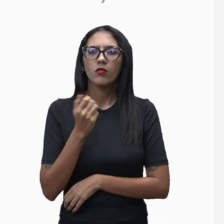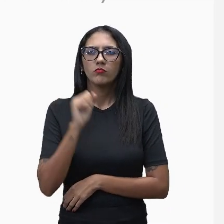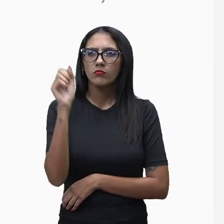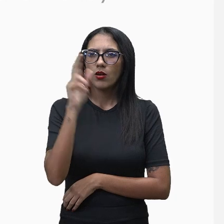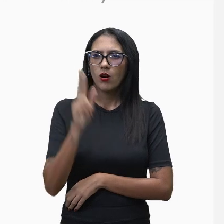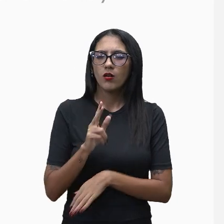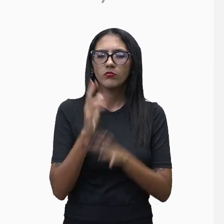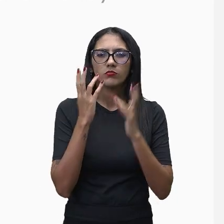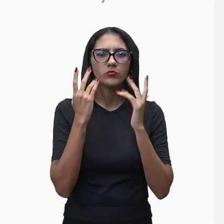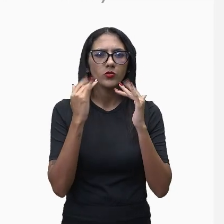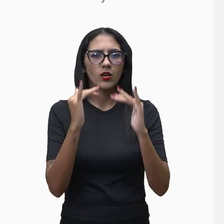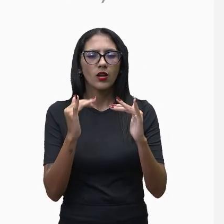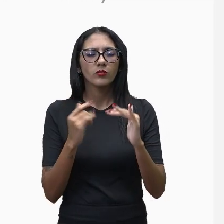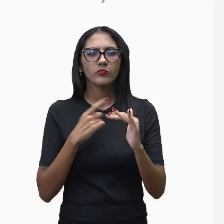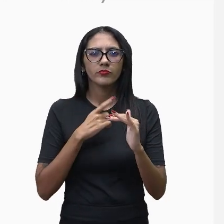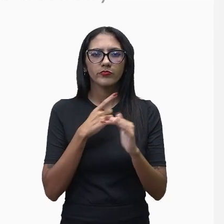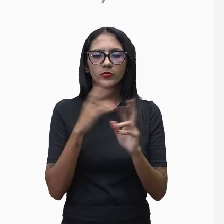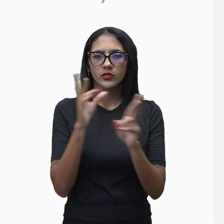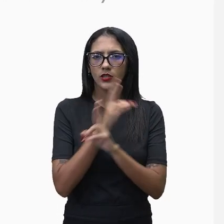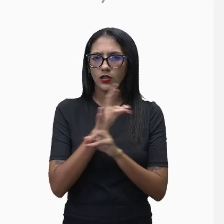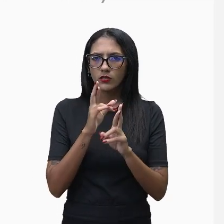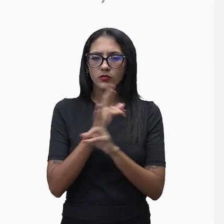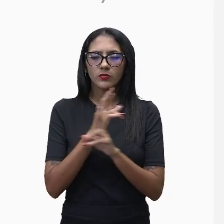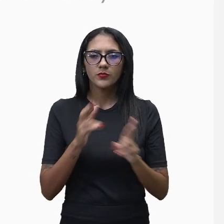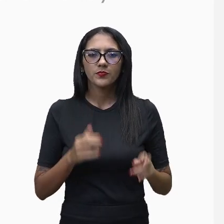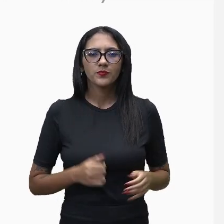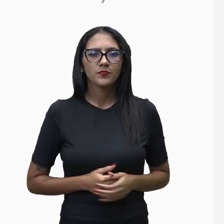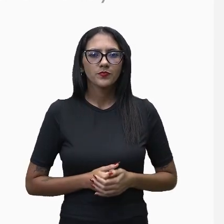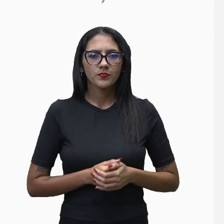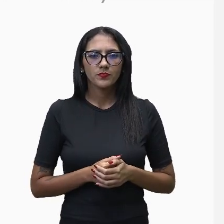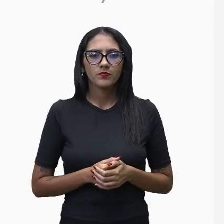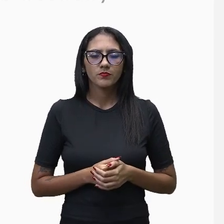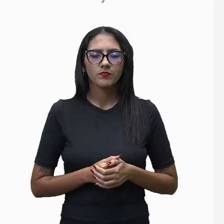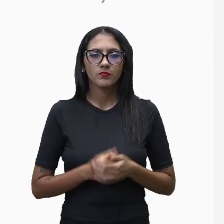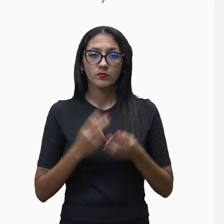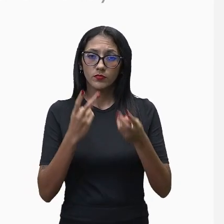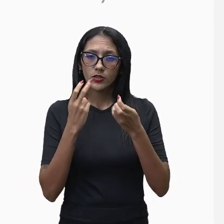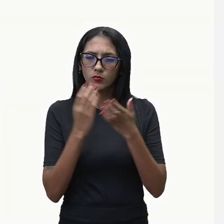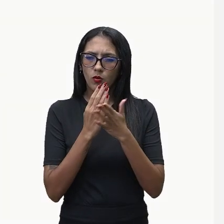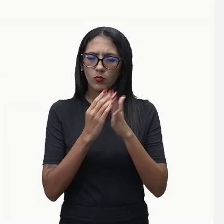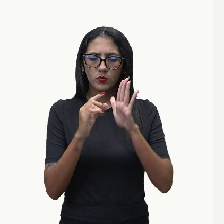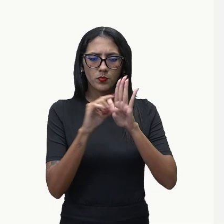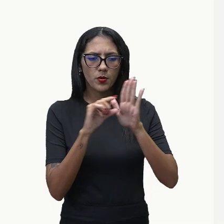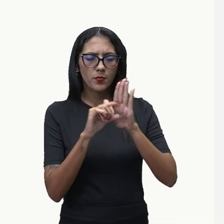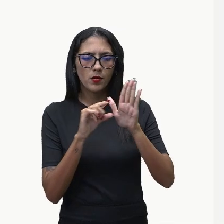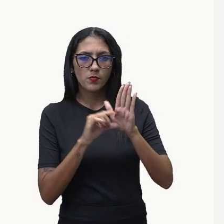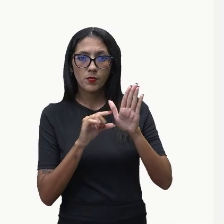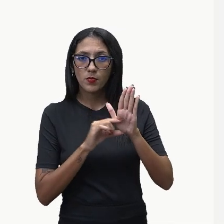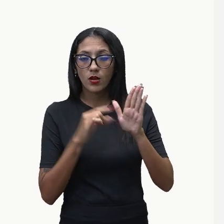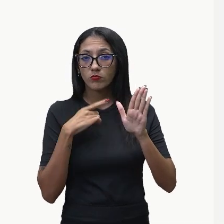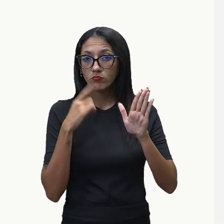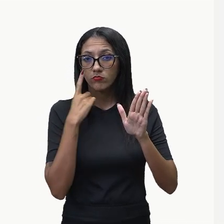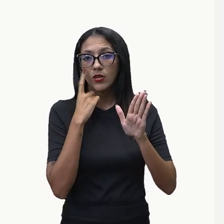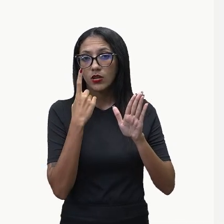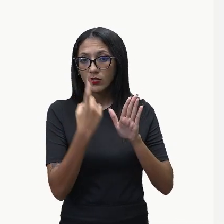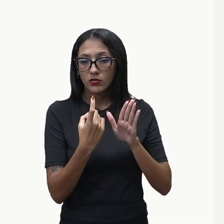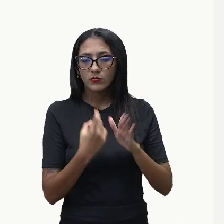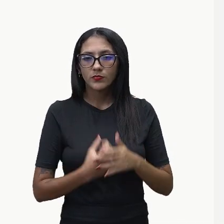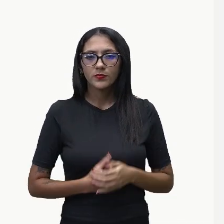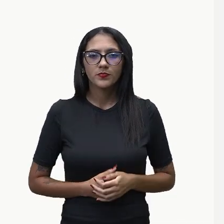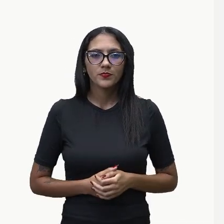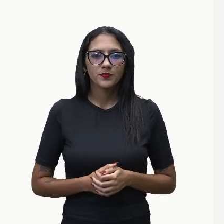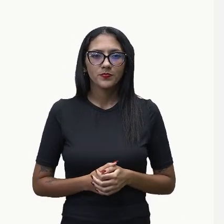natureza aqui interagindo, observem estes versos aqui, que eu quero chamar a atenção de vocês. Bem